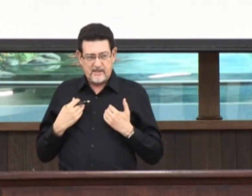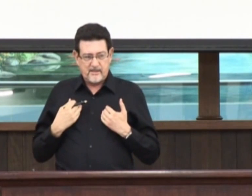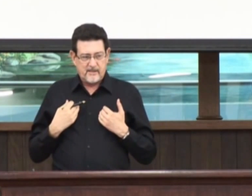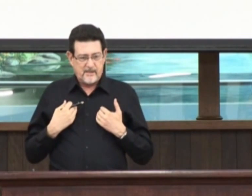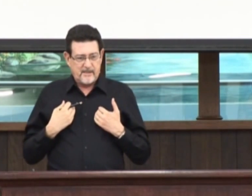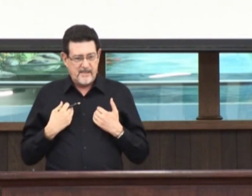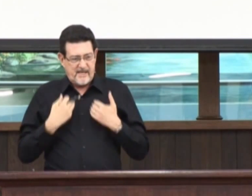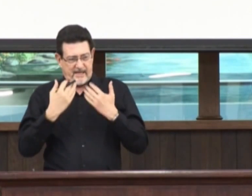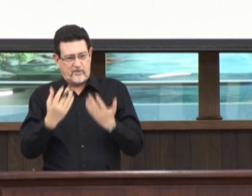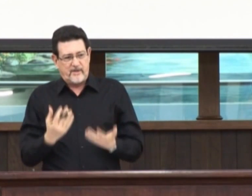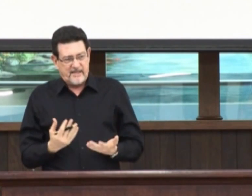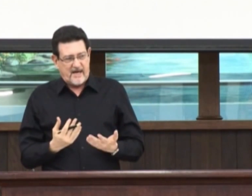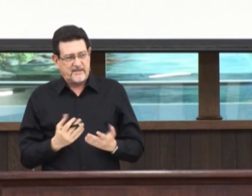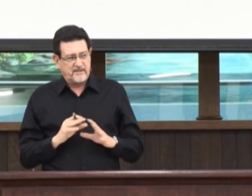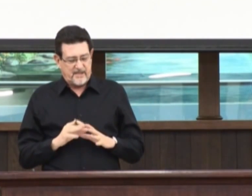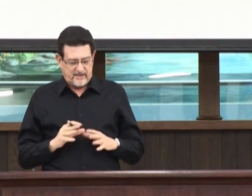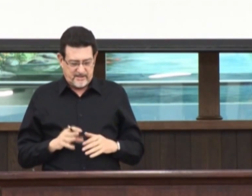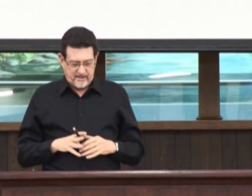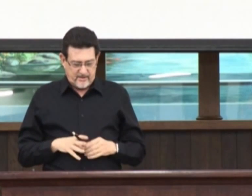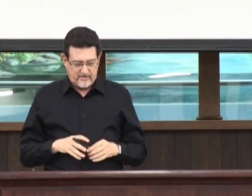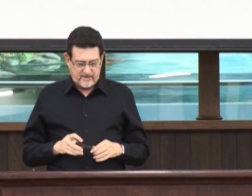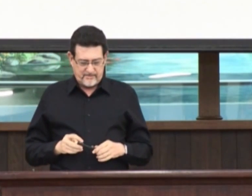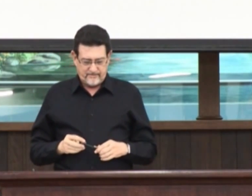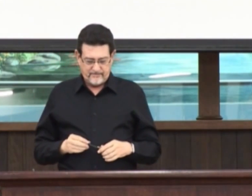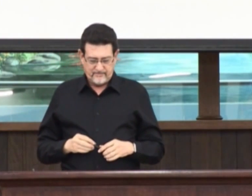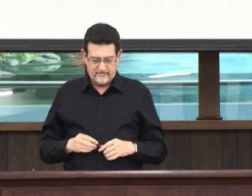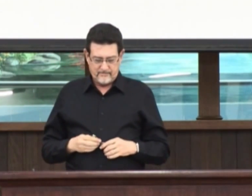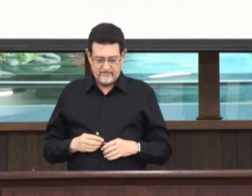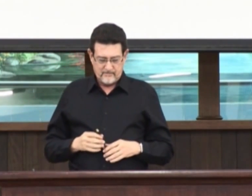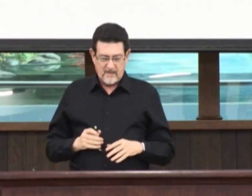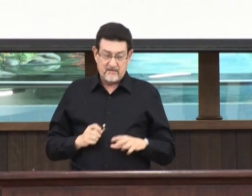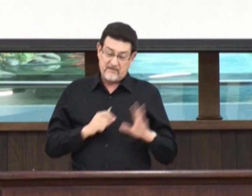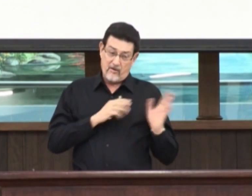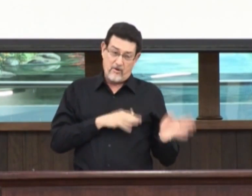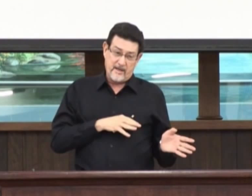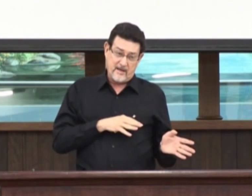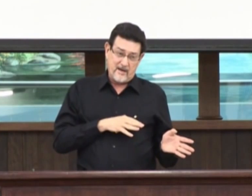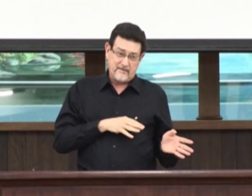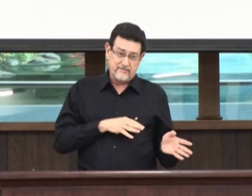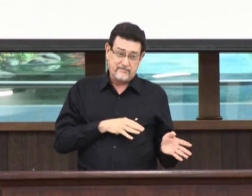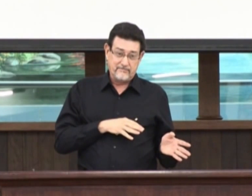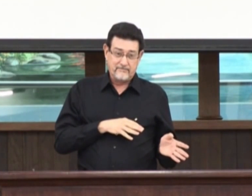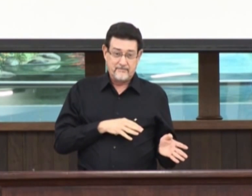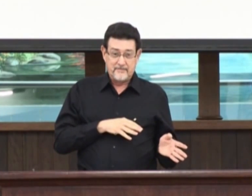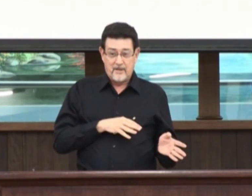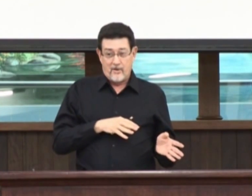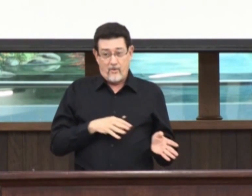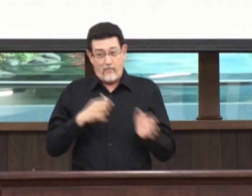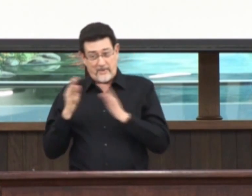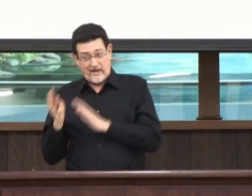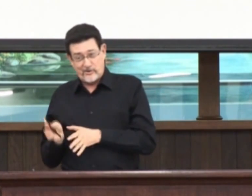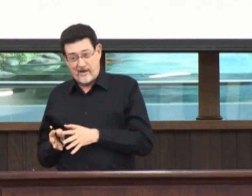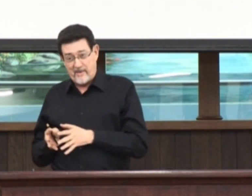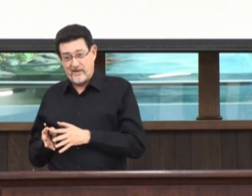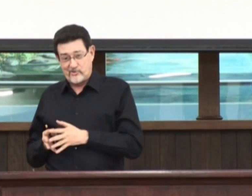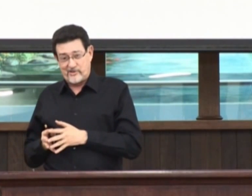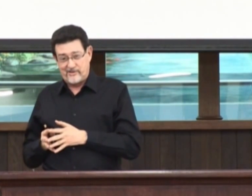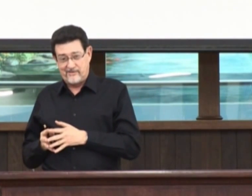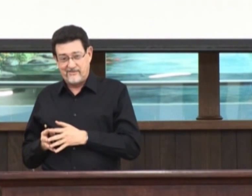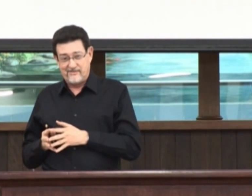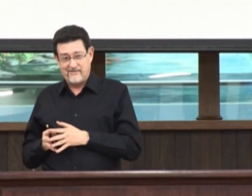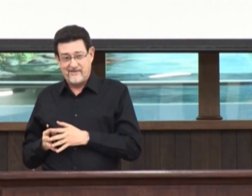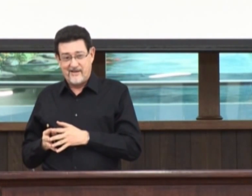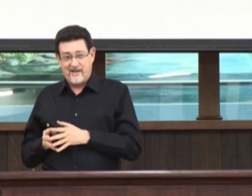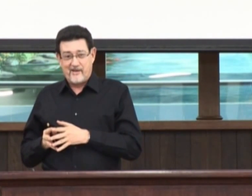de incredulidade diante de Deus, teórica ou